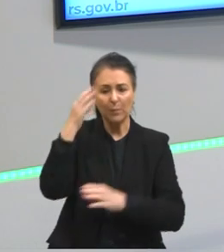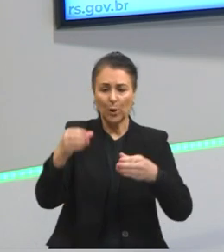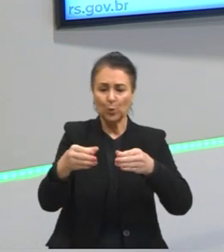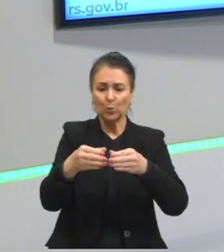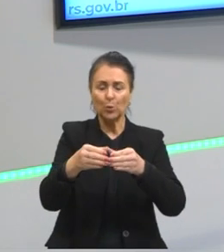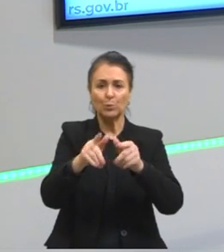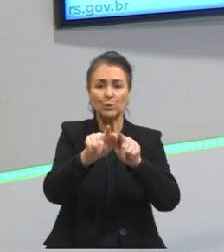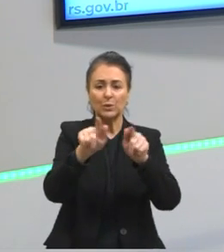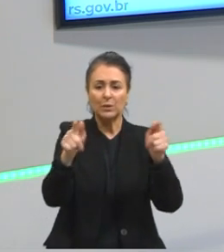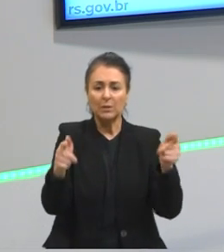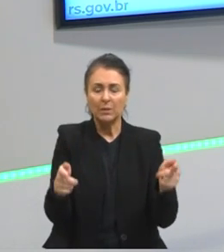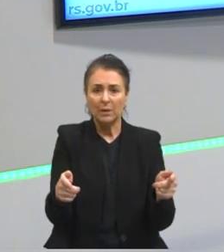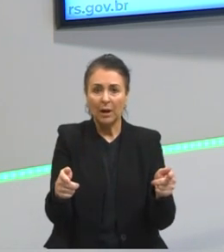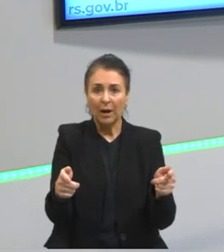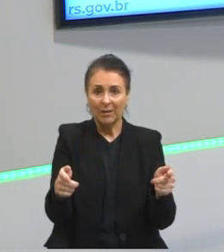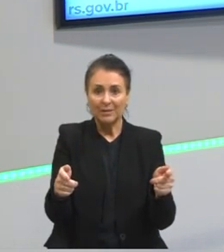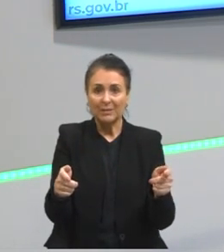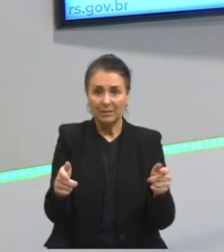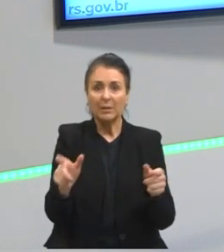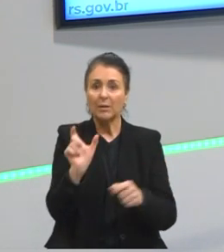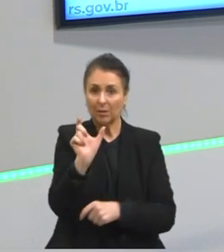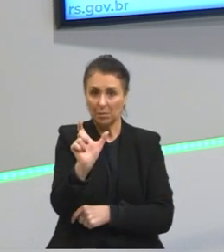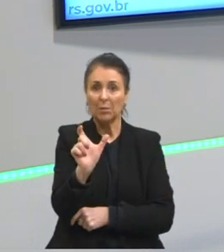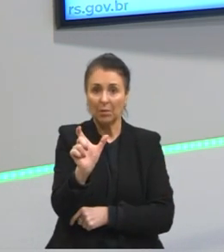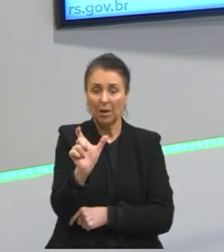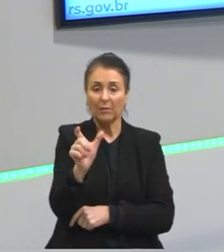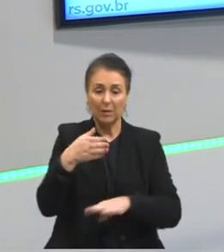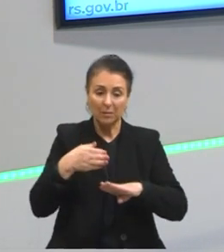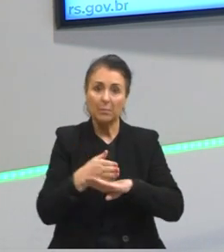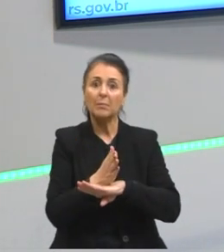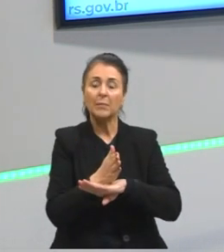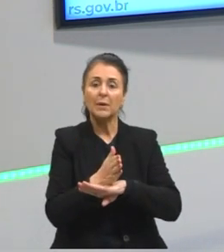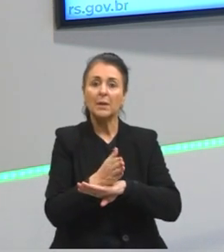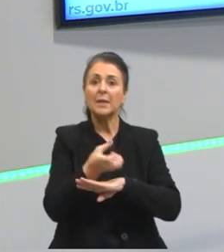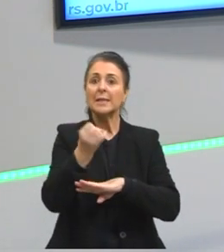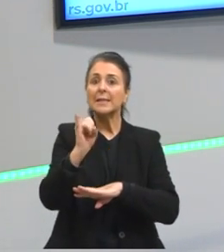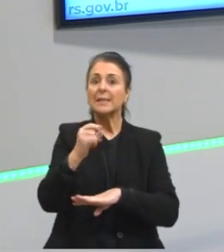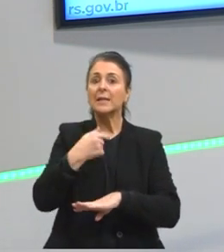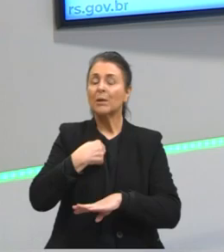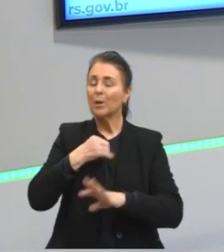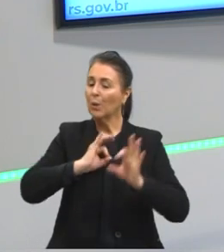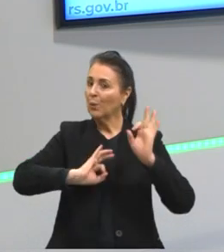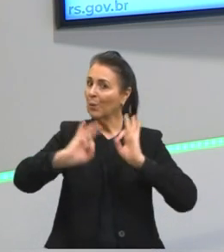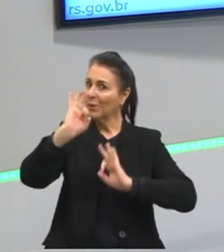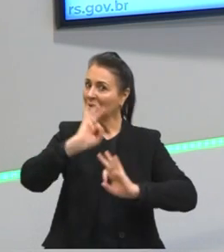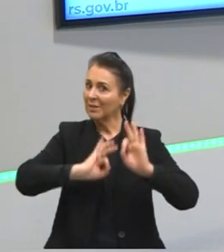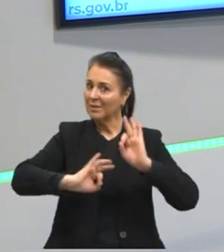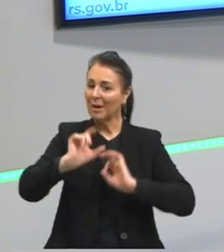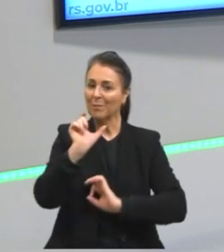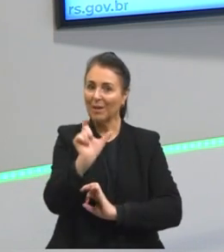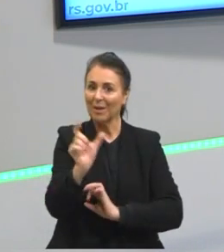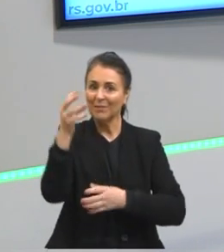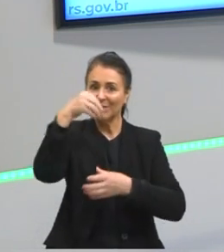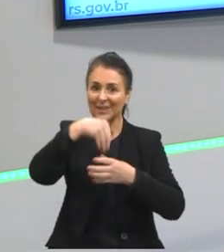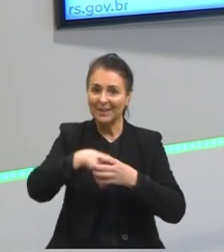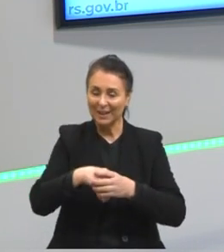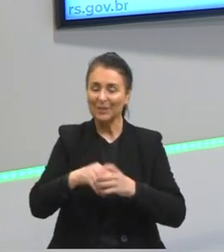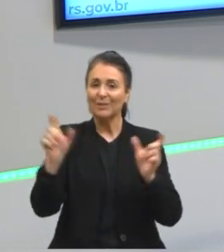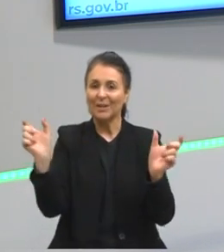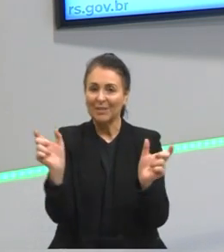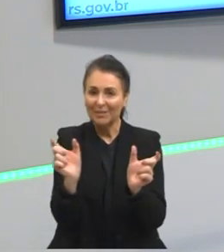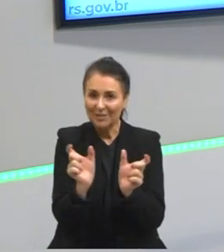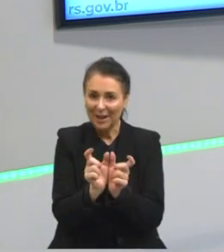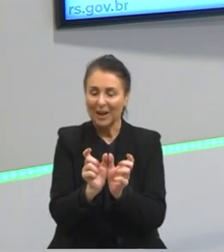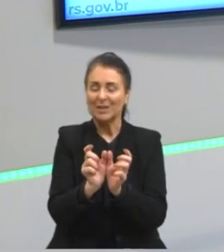gramaticais a que elas pertencem, se eu não tiver uma organização sintática.